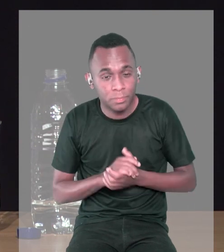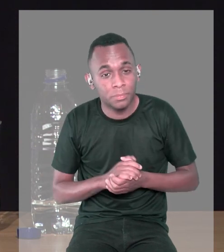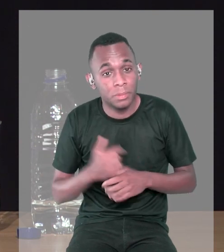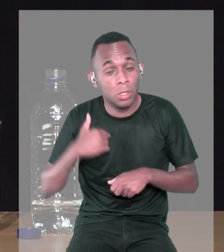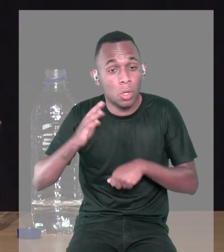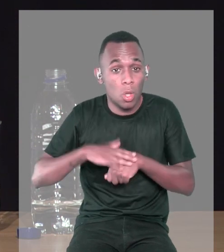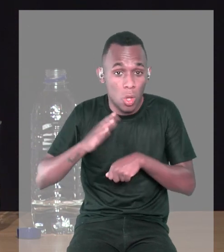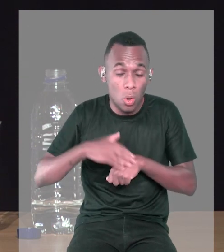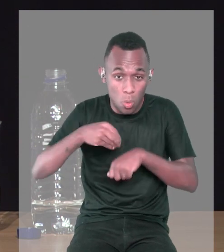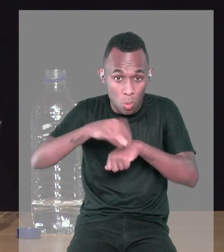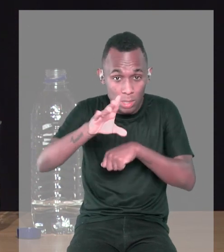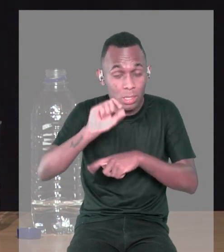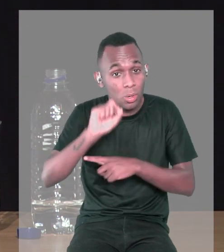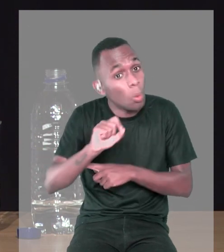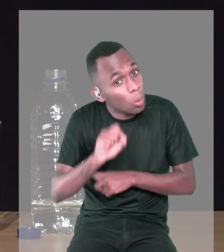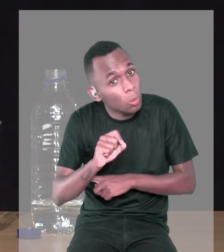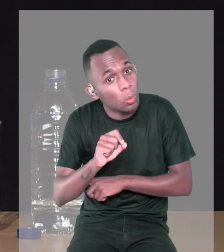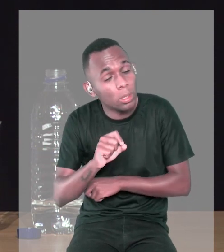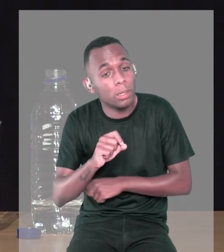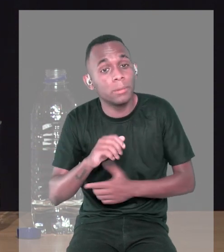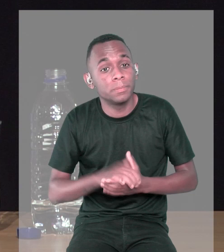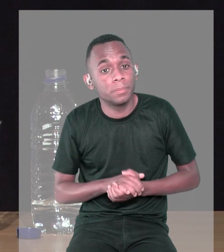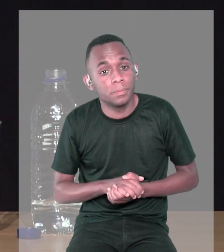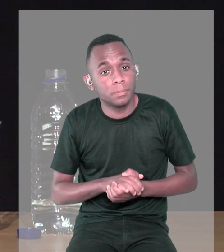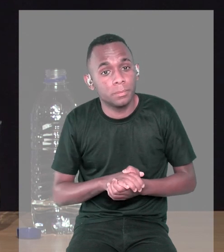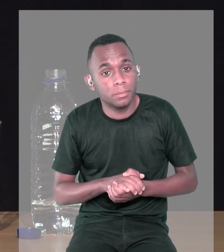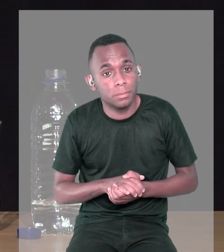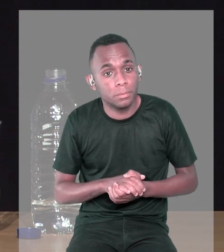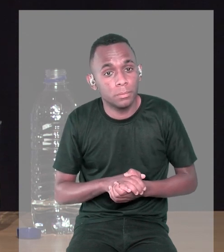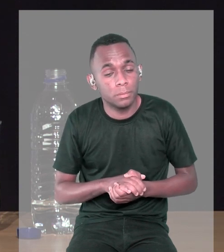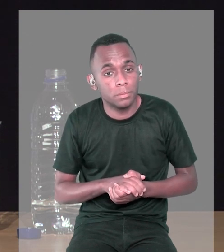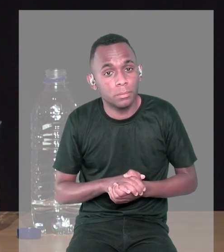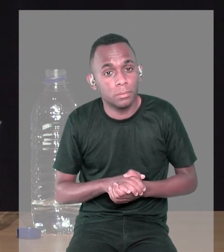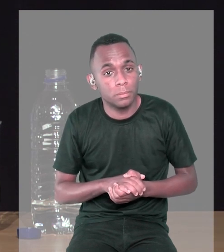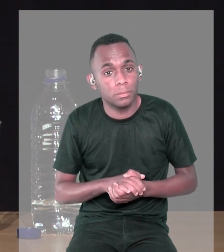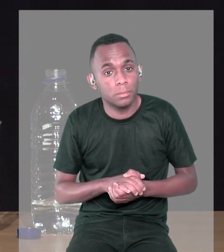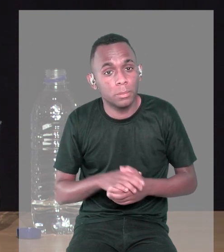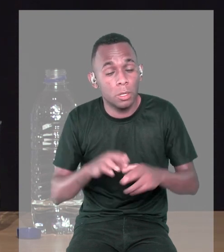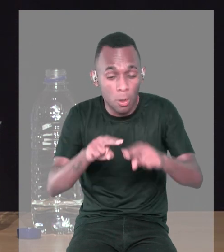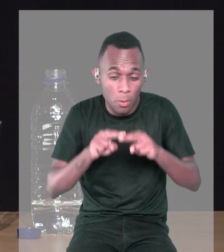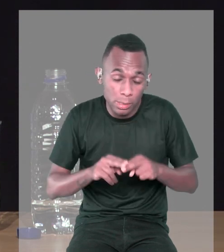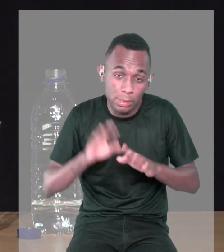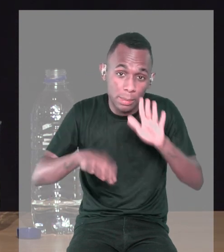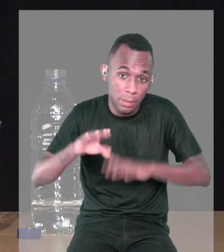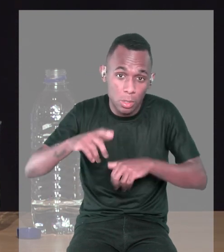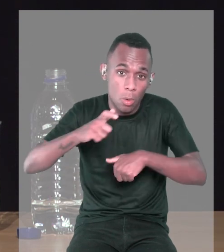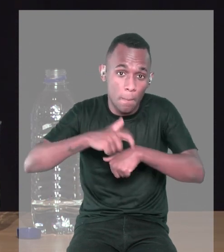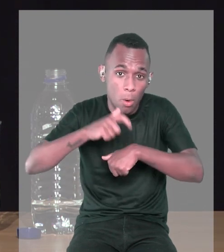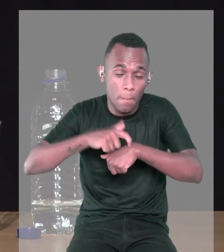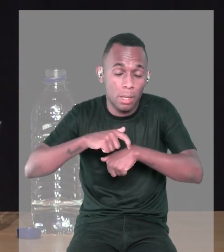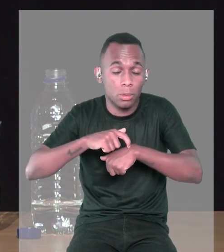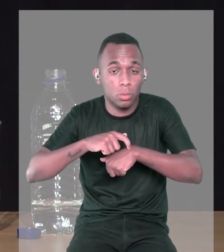E por isso, num certo momento, eu fiz questão de dizer que quando ele diz mudo,